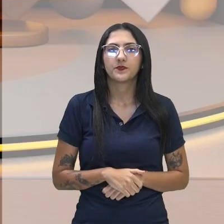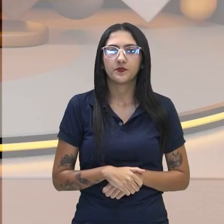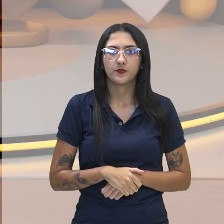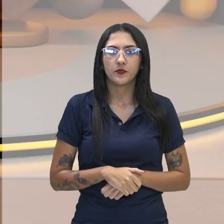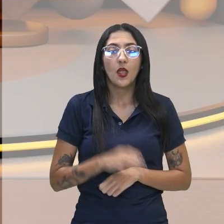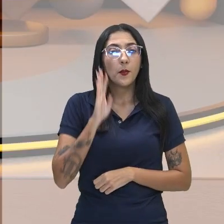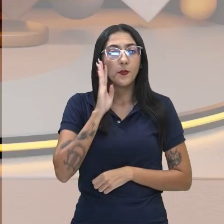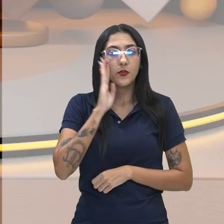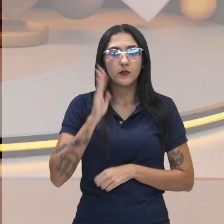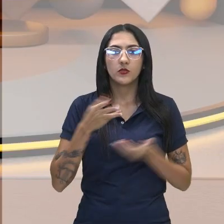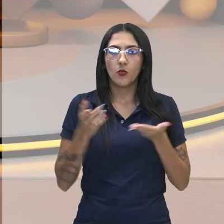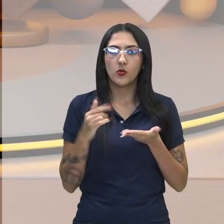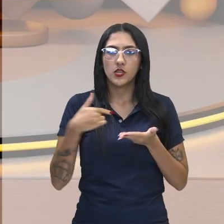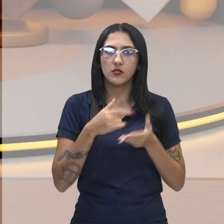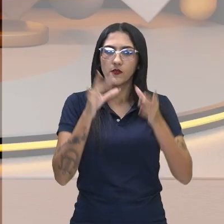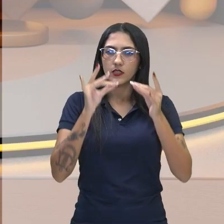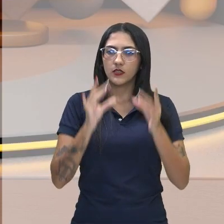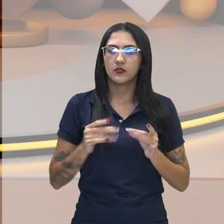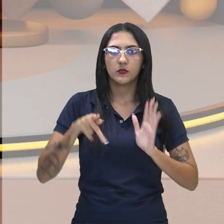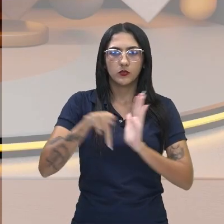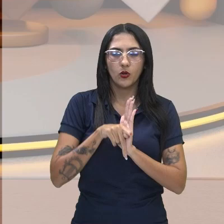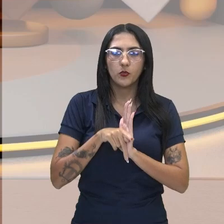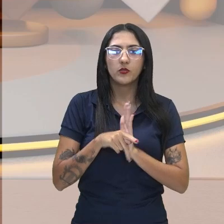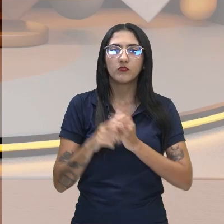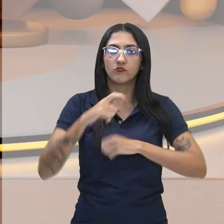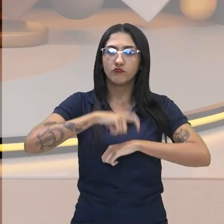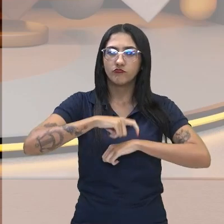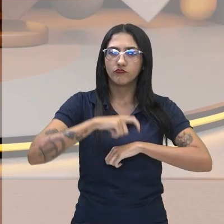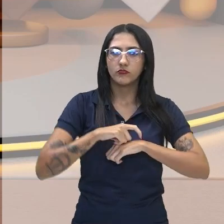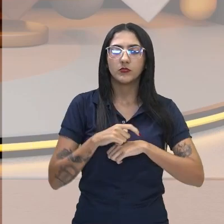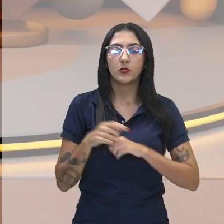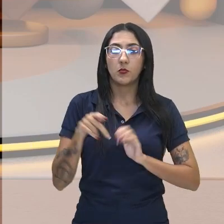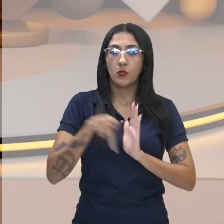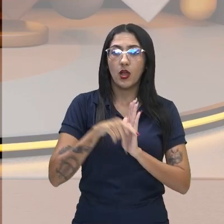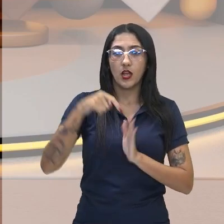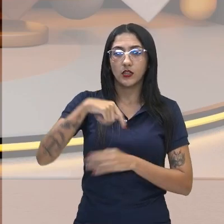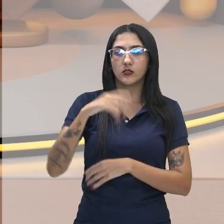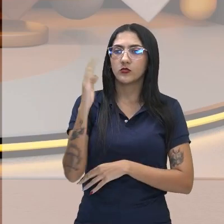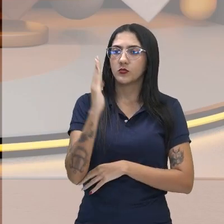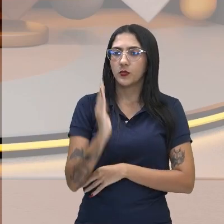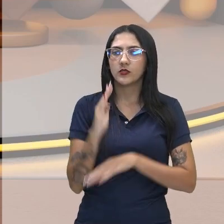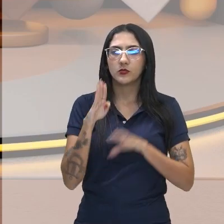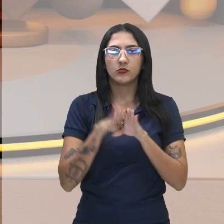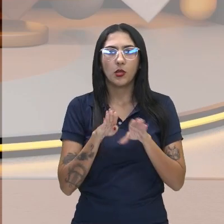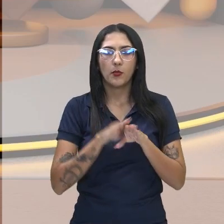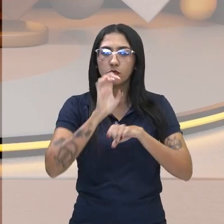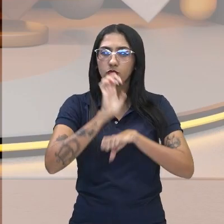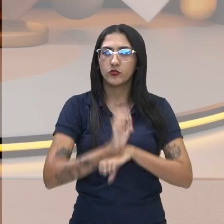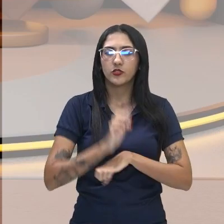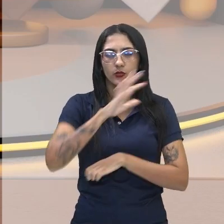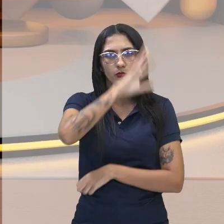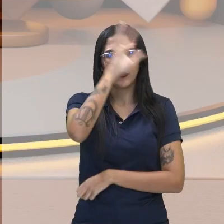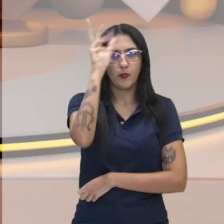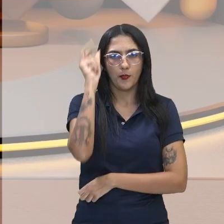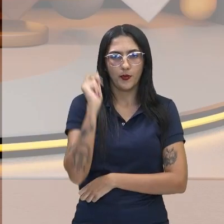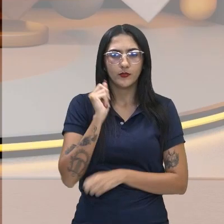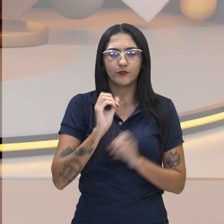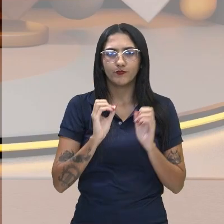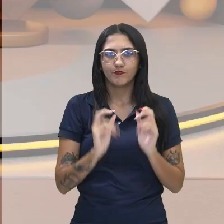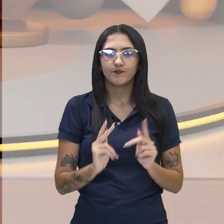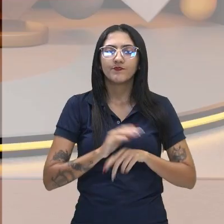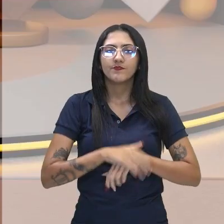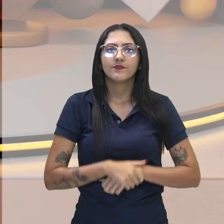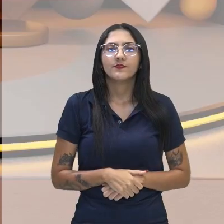específico também do fuso horário, dos fusos horários do Brasil e também do estado do Amazonas, certo?